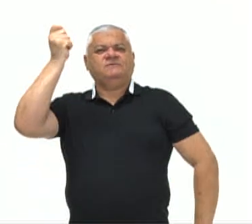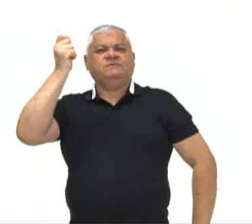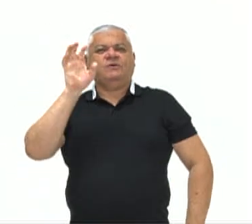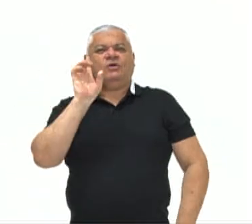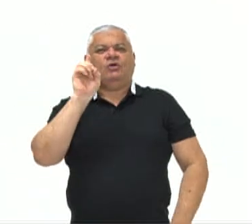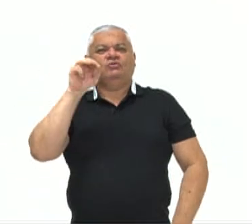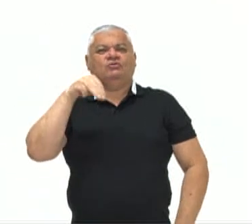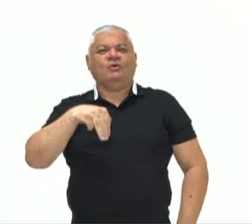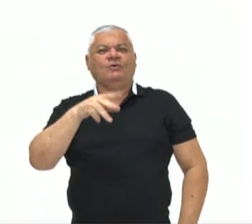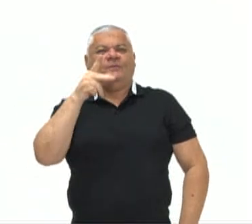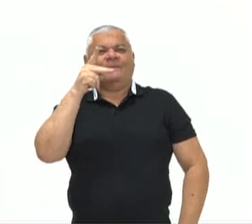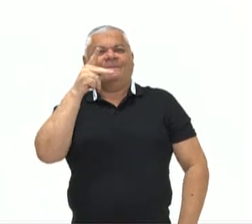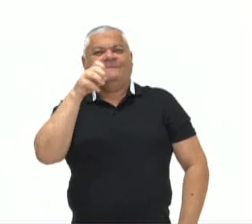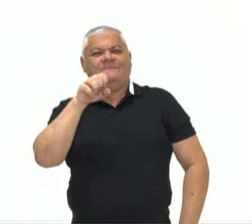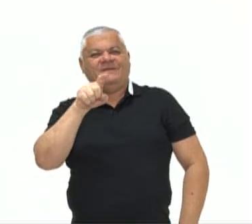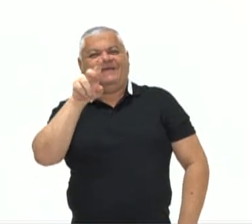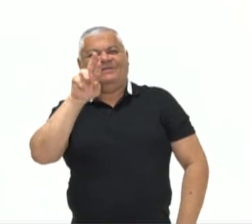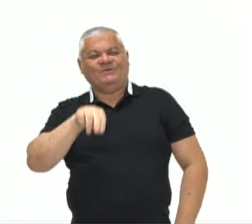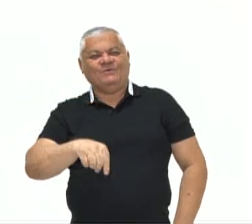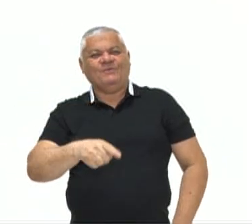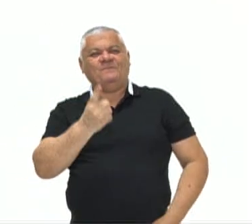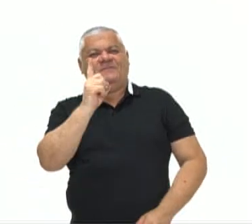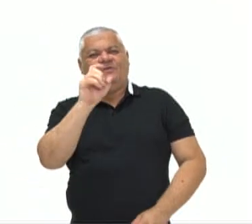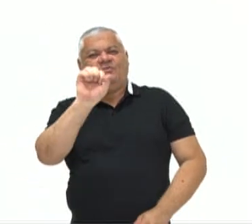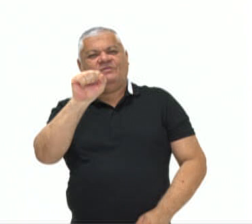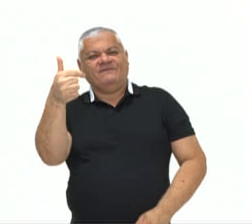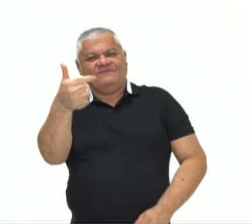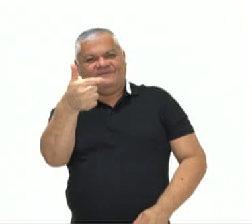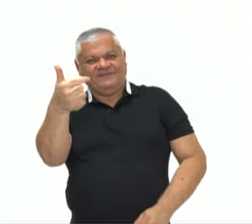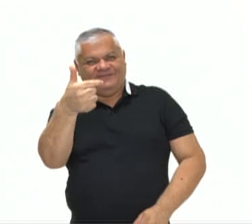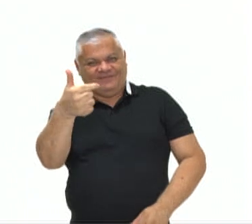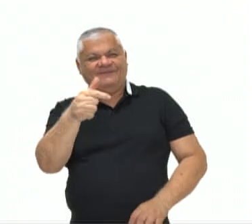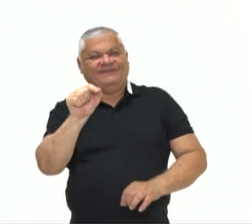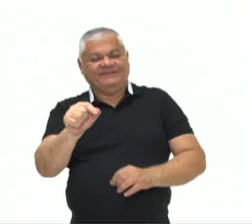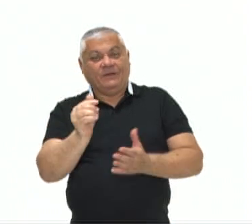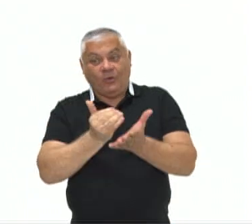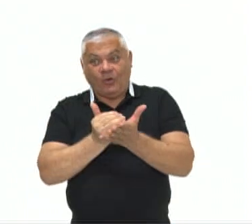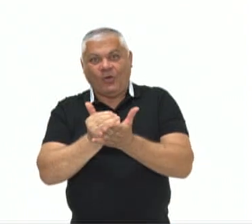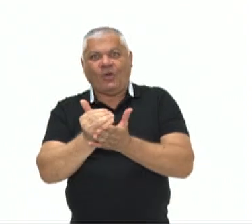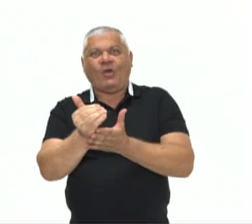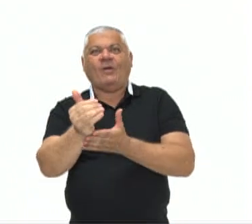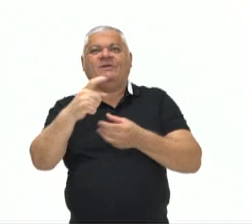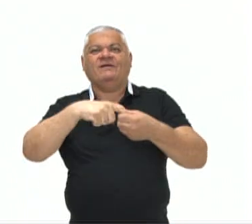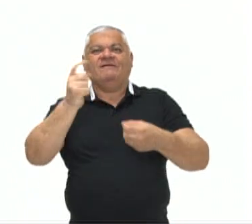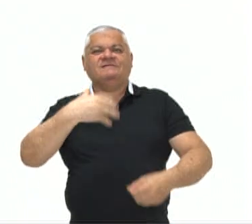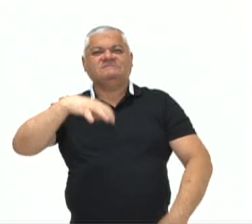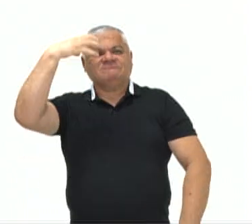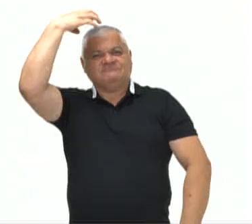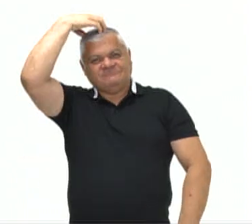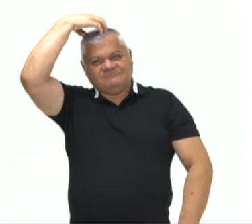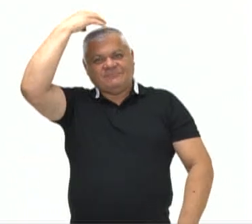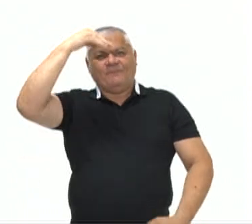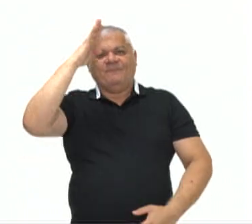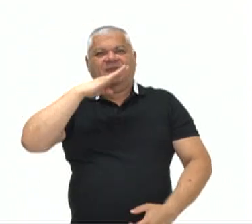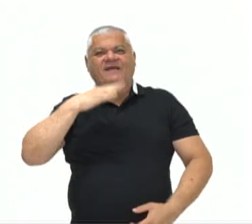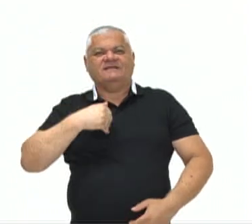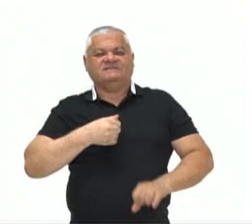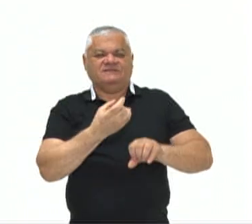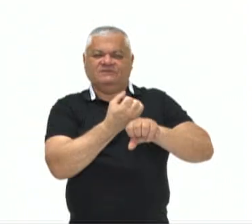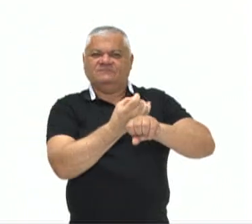em 1822. Inaugurou-se o período de Império no Brasil, que vai